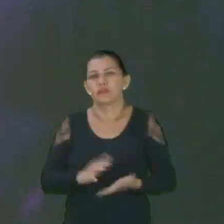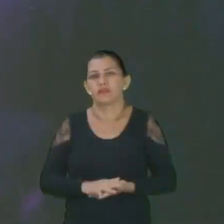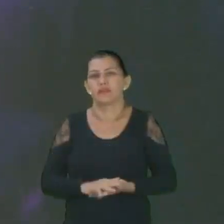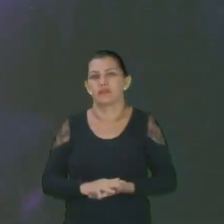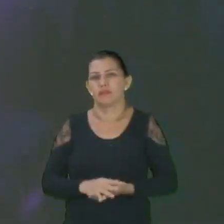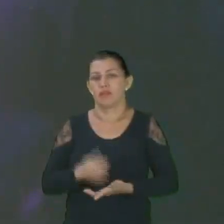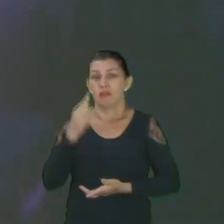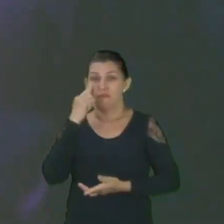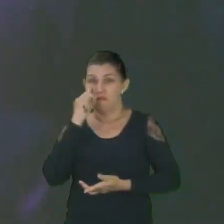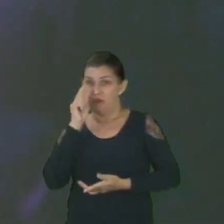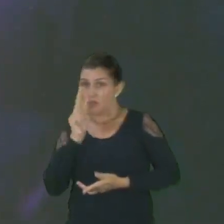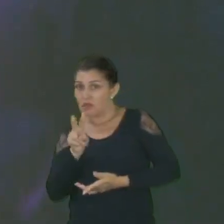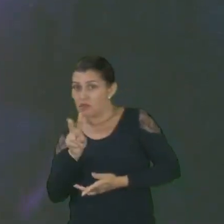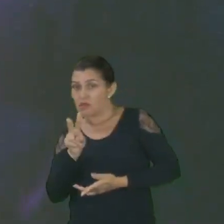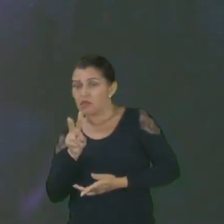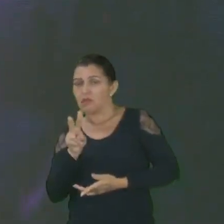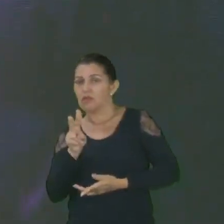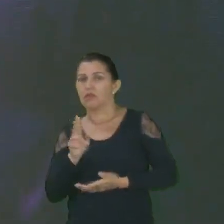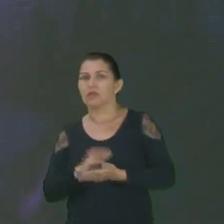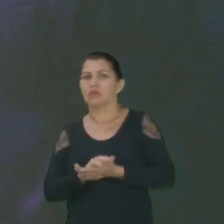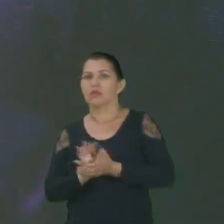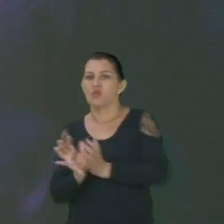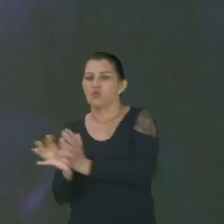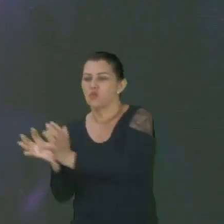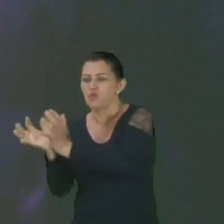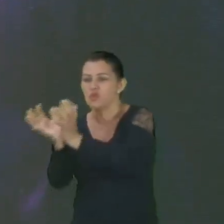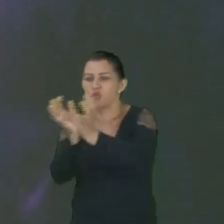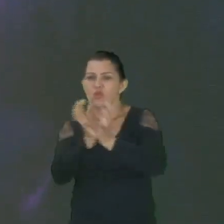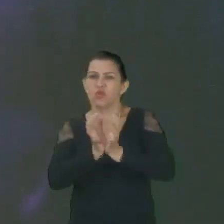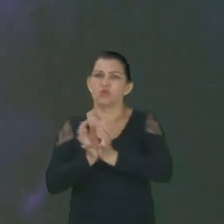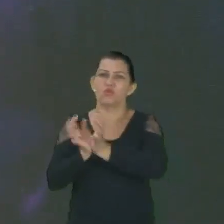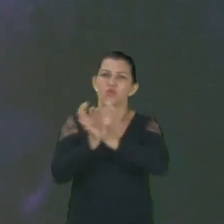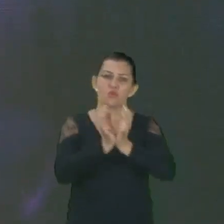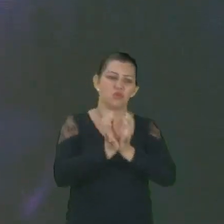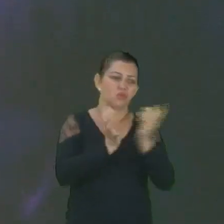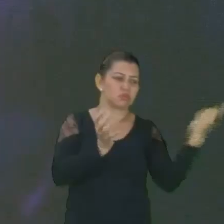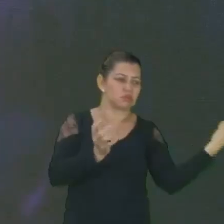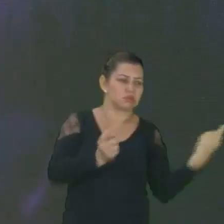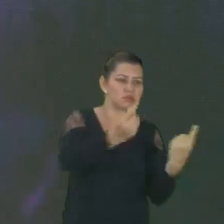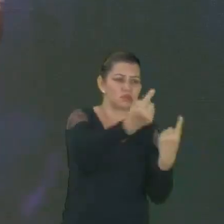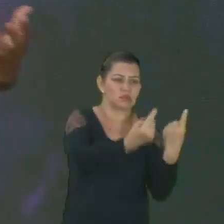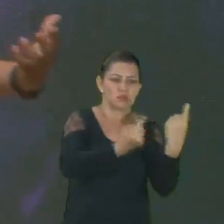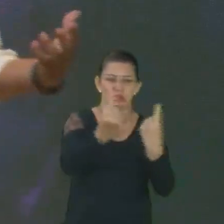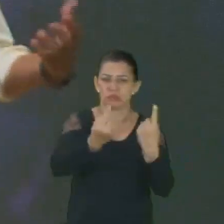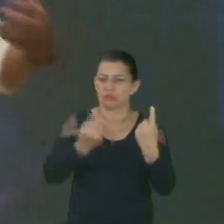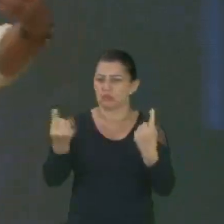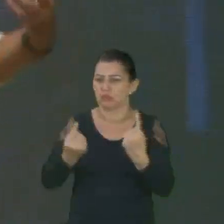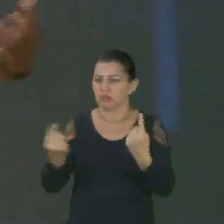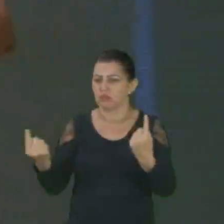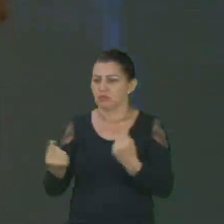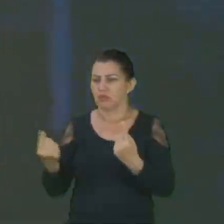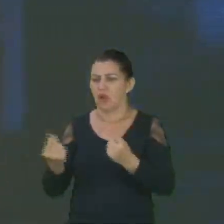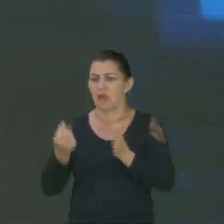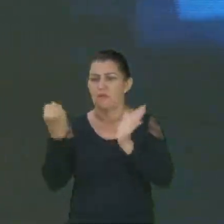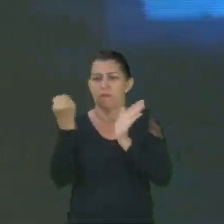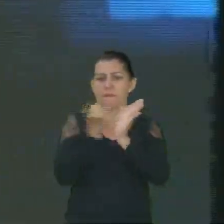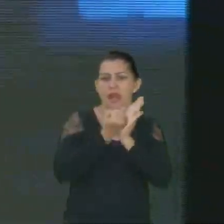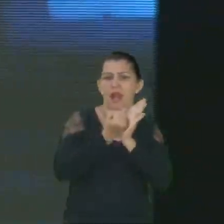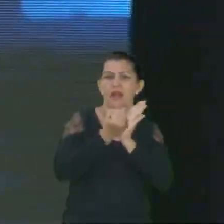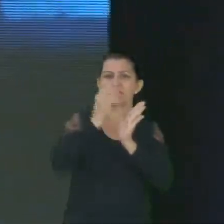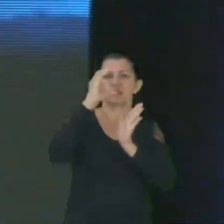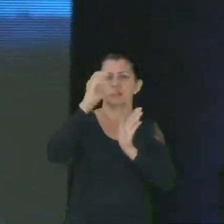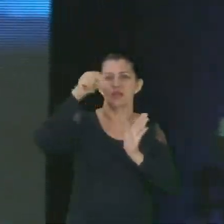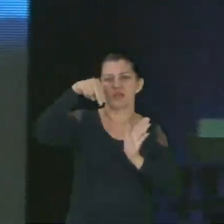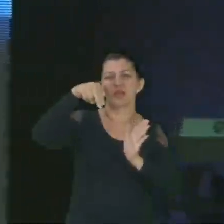Isso aqui não é um ajuntamento de pessoas que formaram um CNPJ e resolveram criar uma